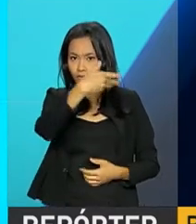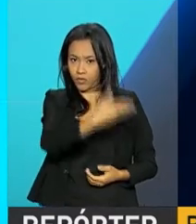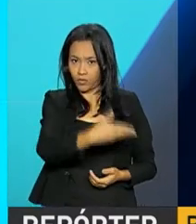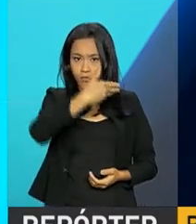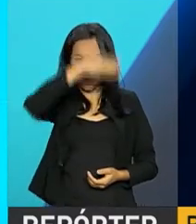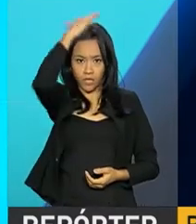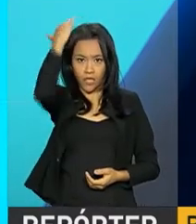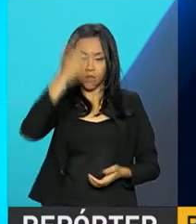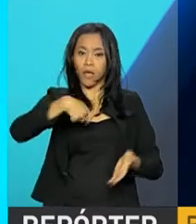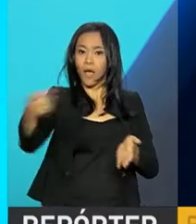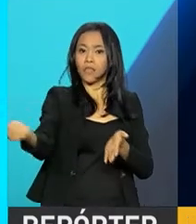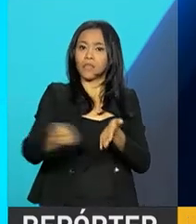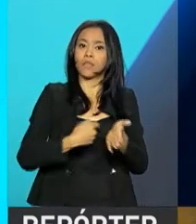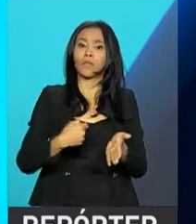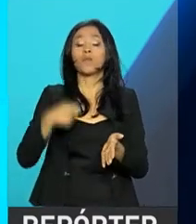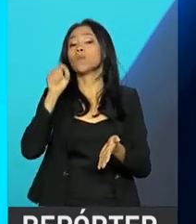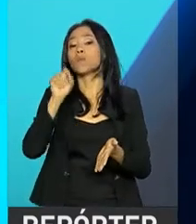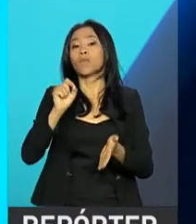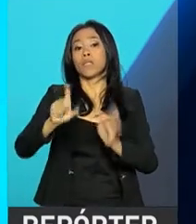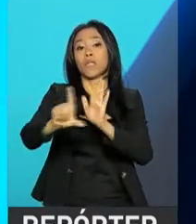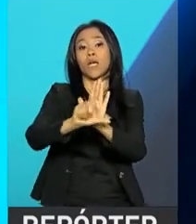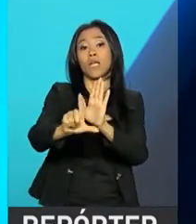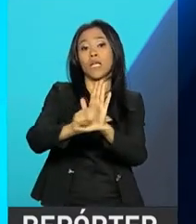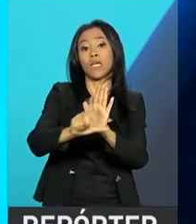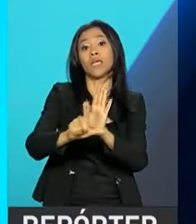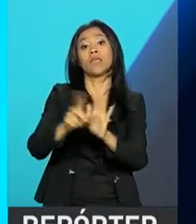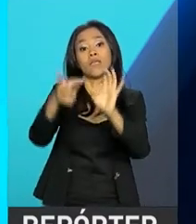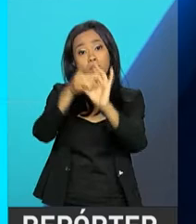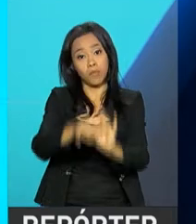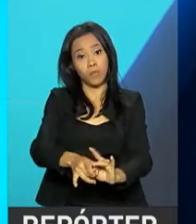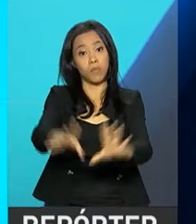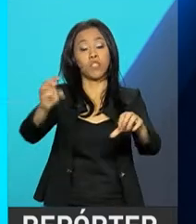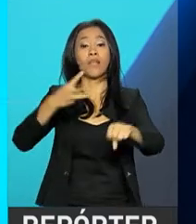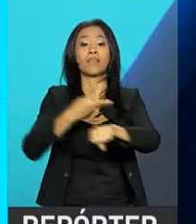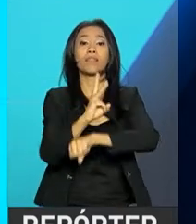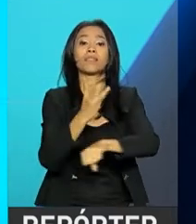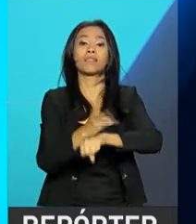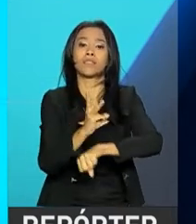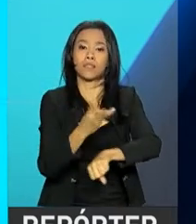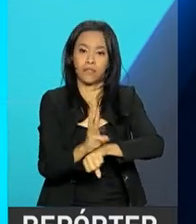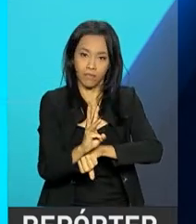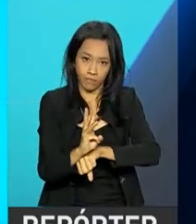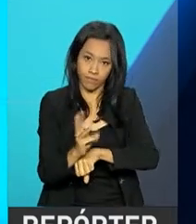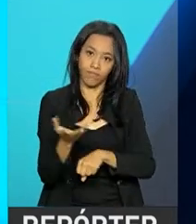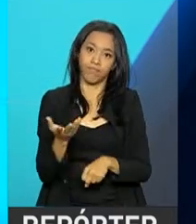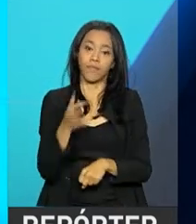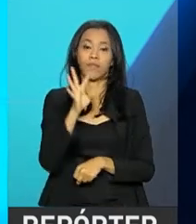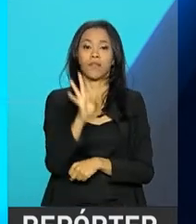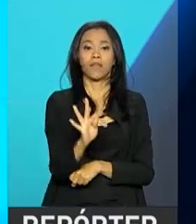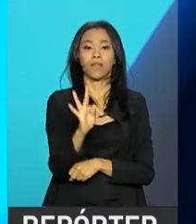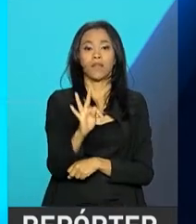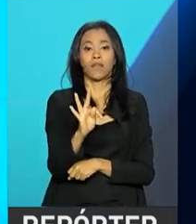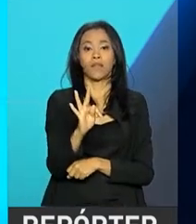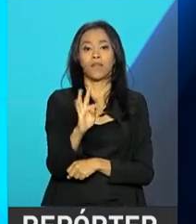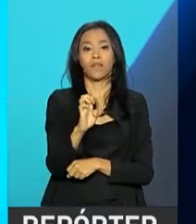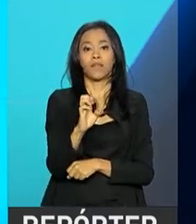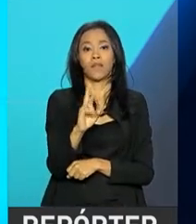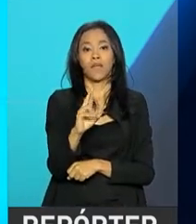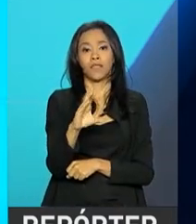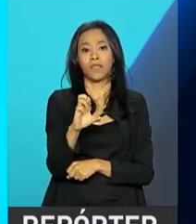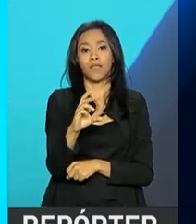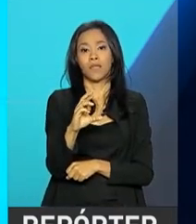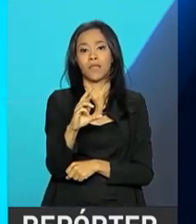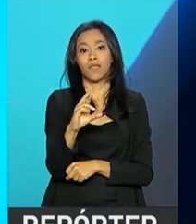que regulamentou a terceirização. Além disso, a reforma trabalhista foi